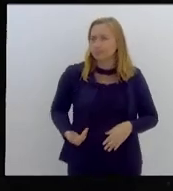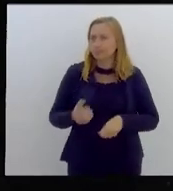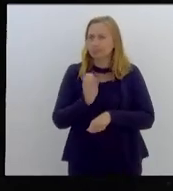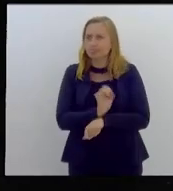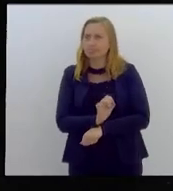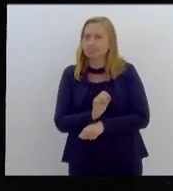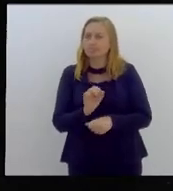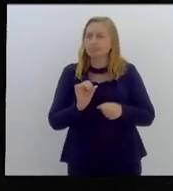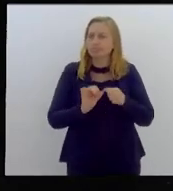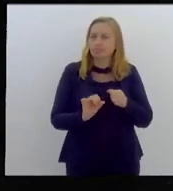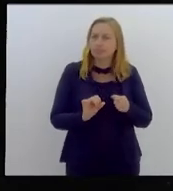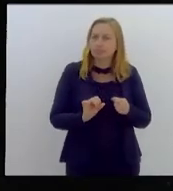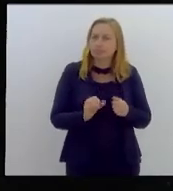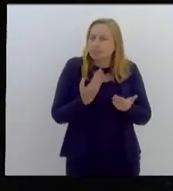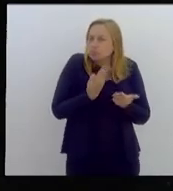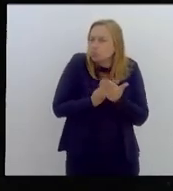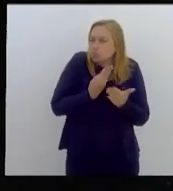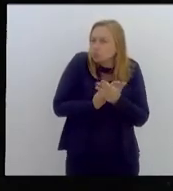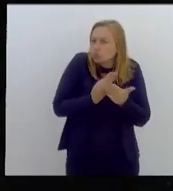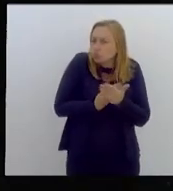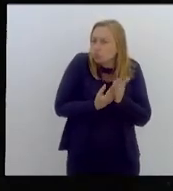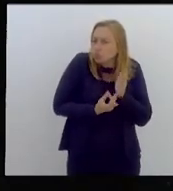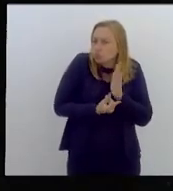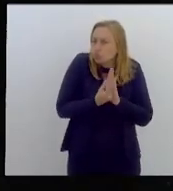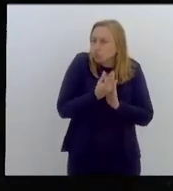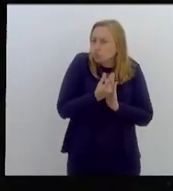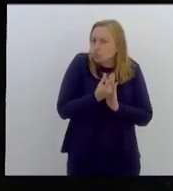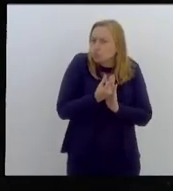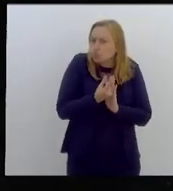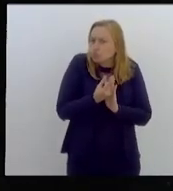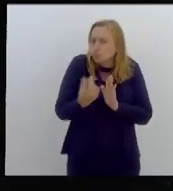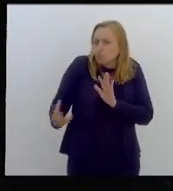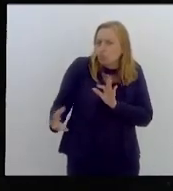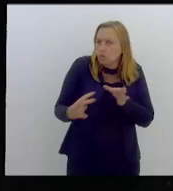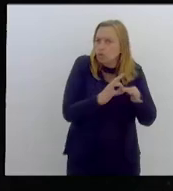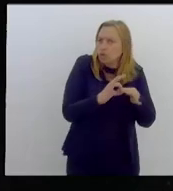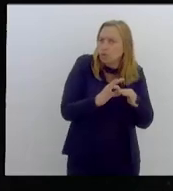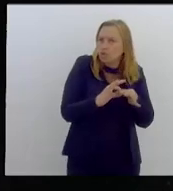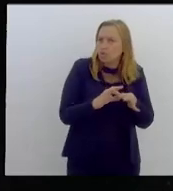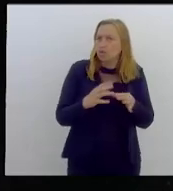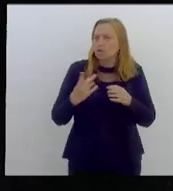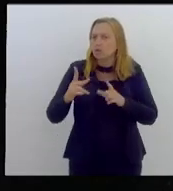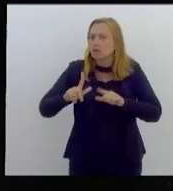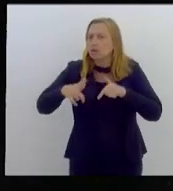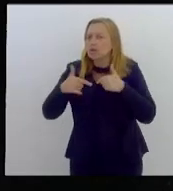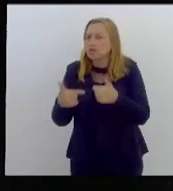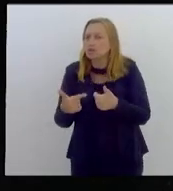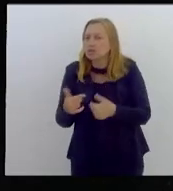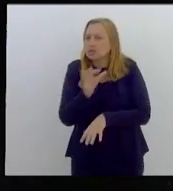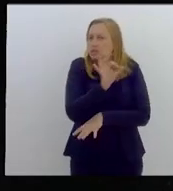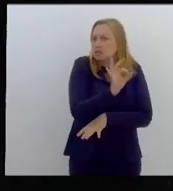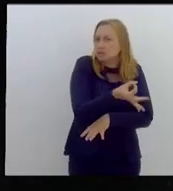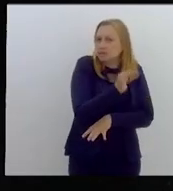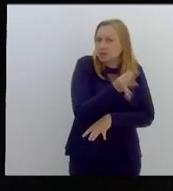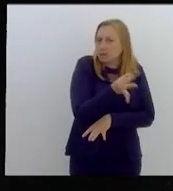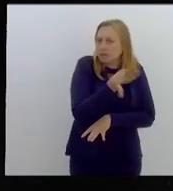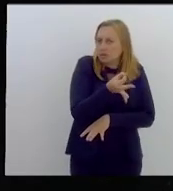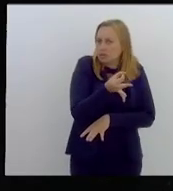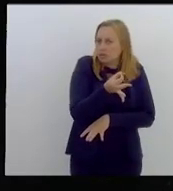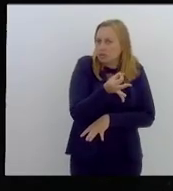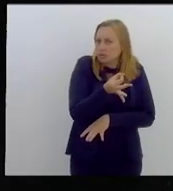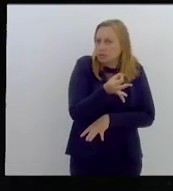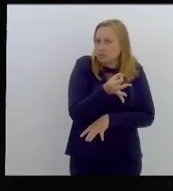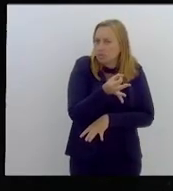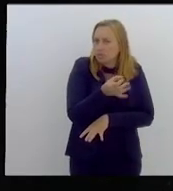estava fazendo um estudo orçamentário e vinculando as suas ações exatamente aquilo